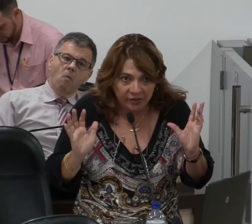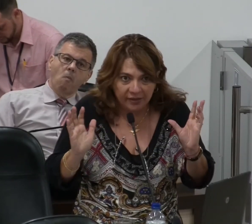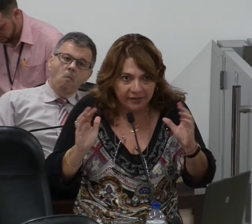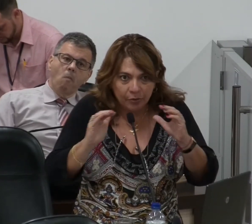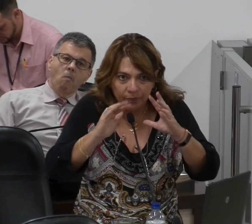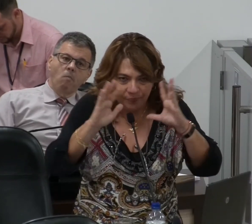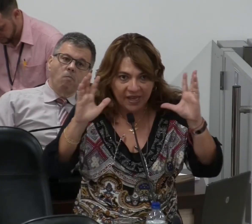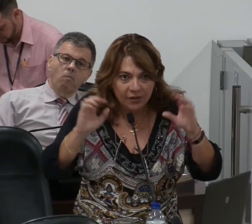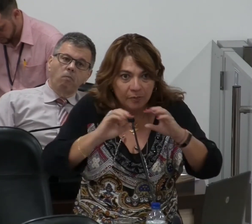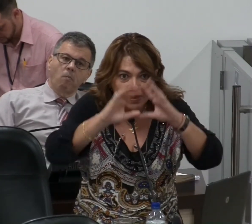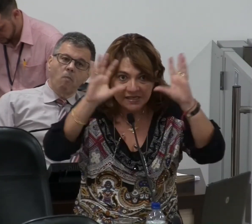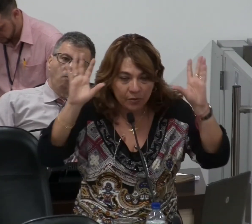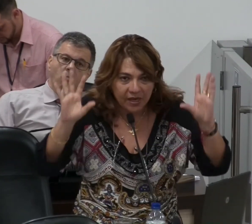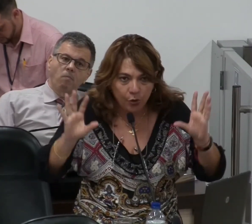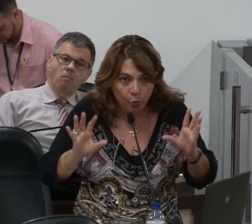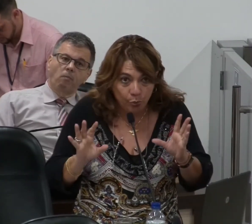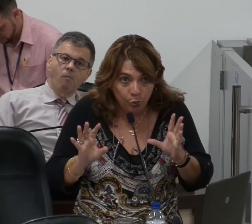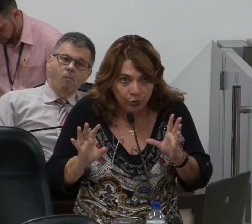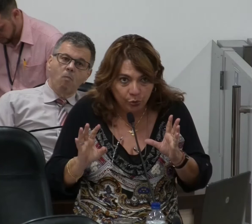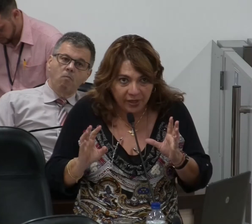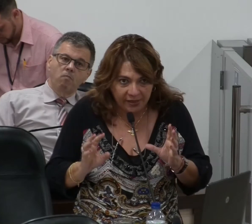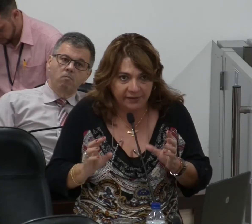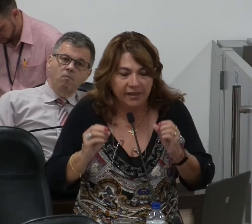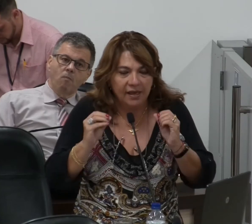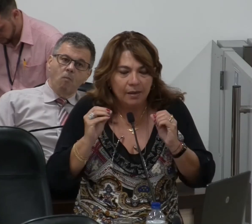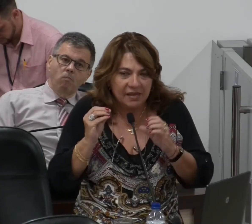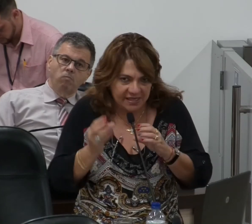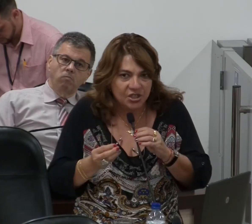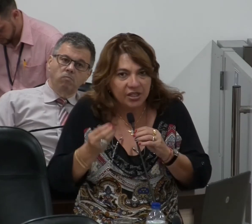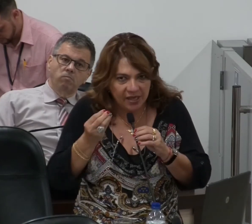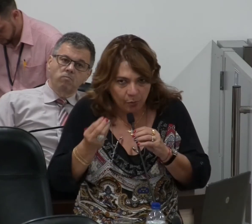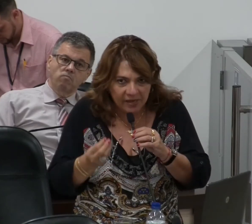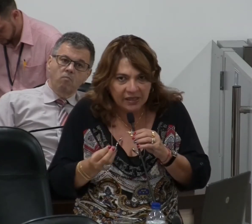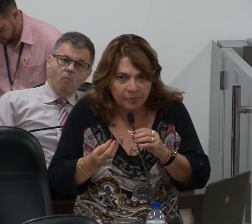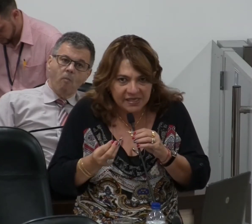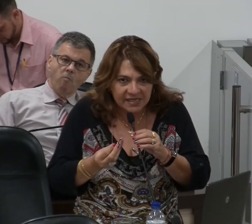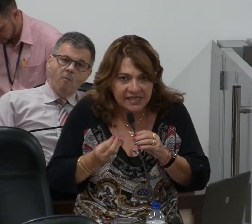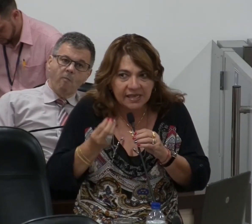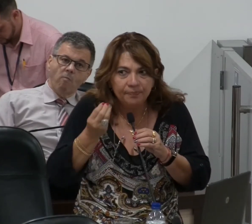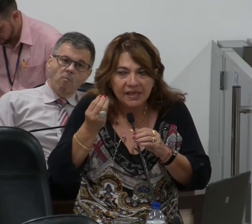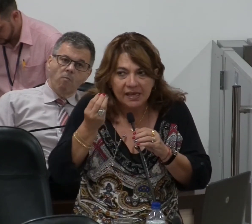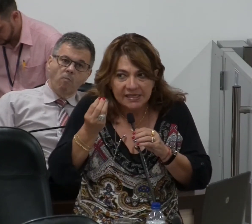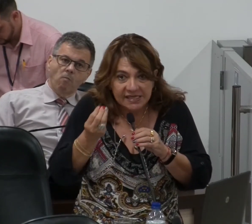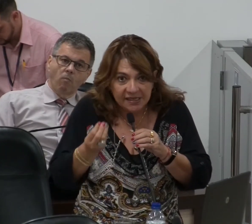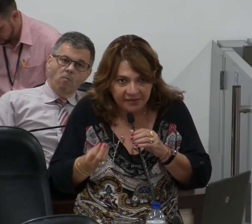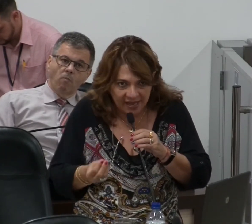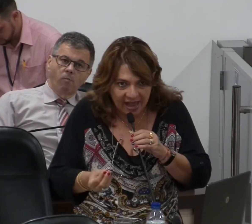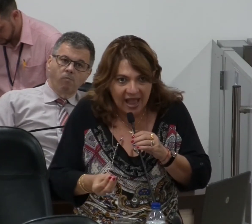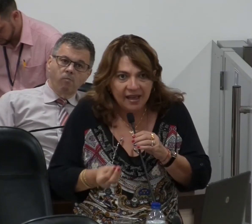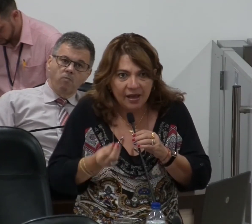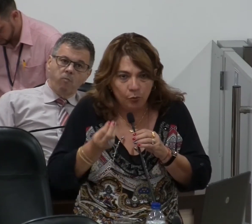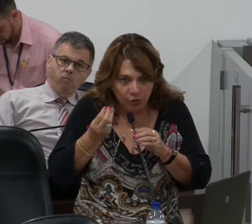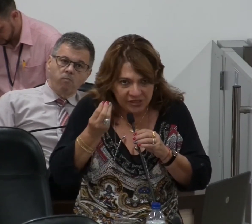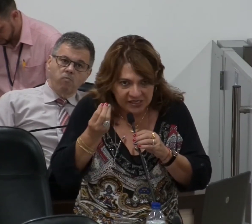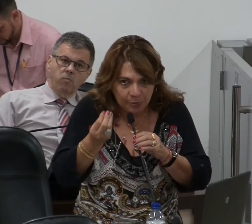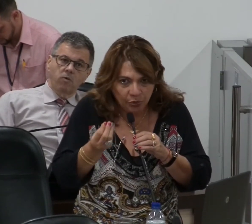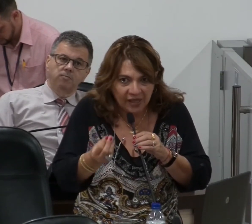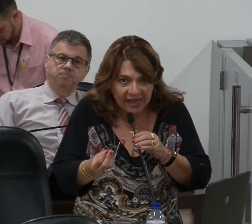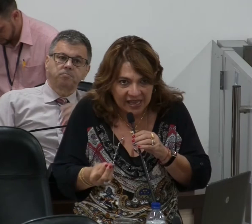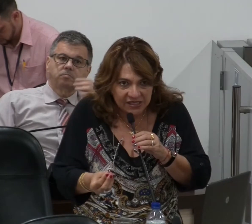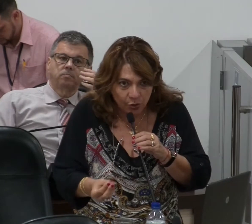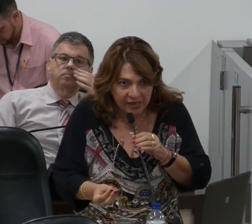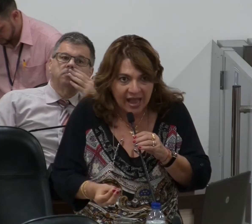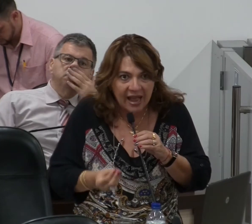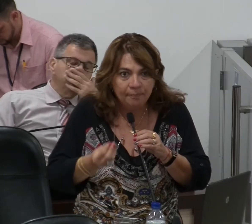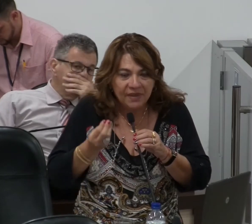na moda. Deu a impressão que criou um boom muito grande, mas que a gente realmente precisa se inteirar, o município